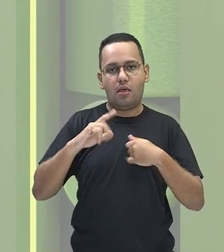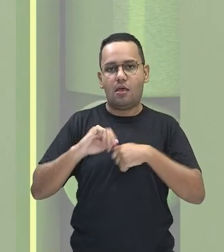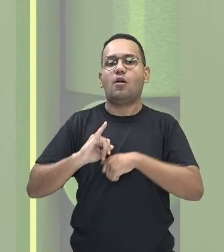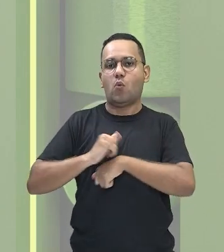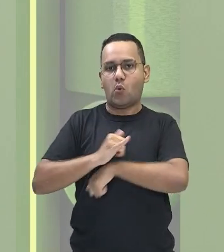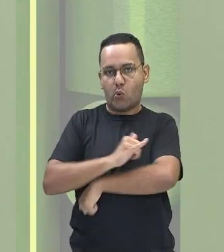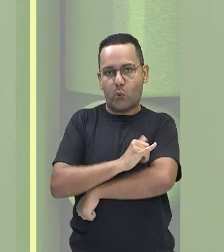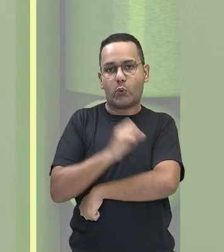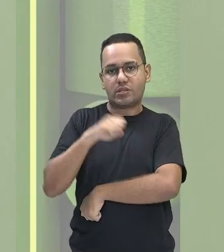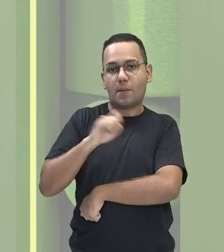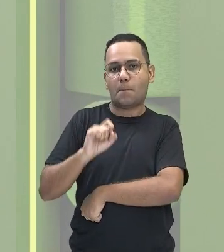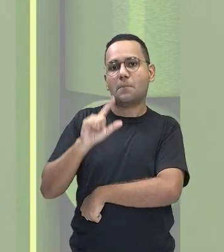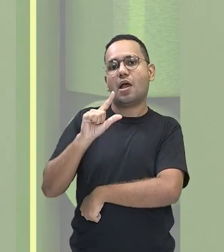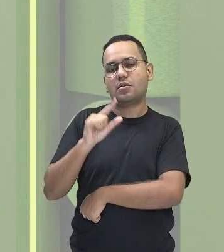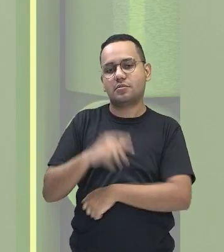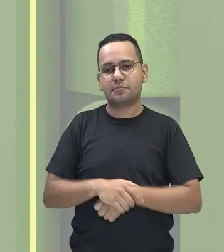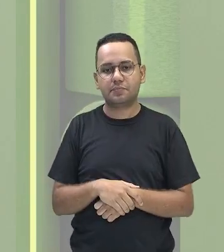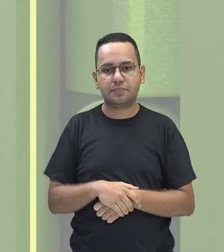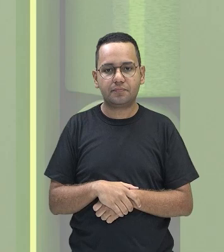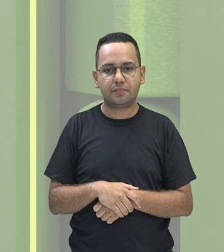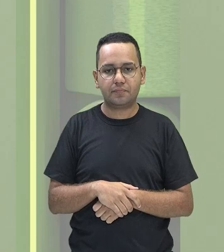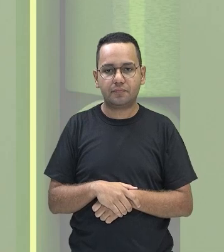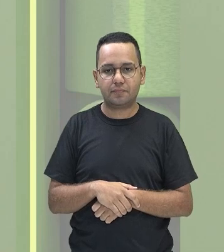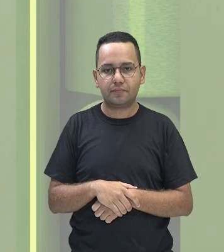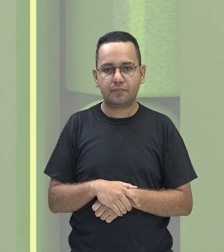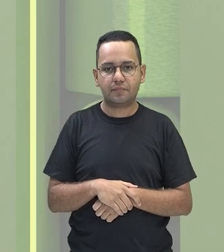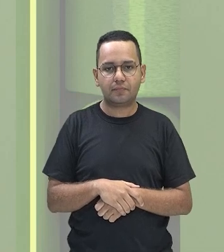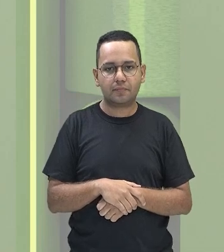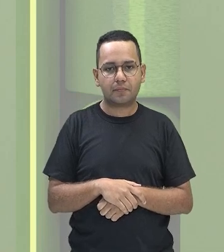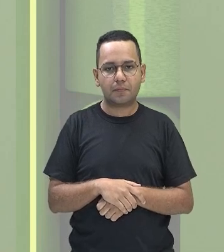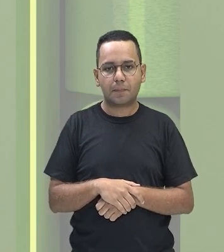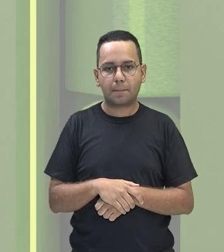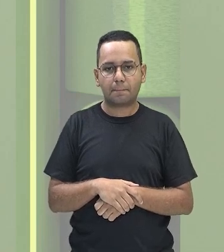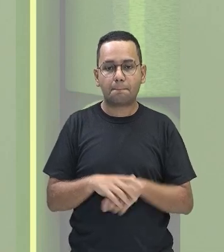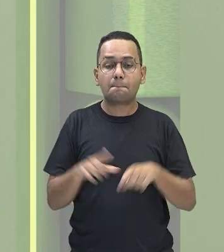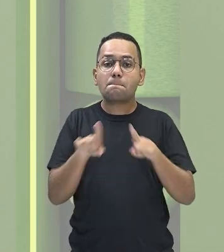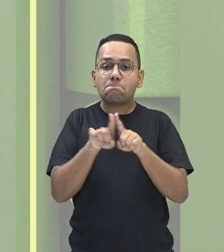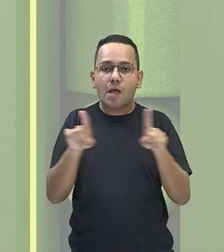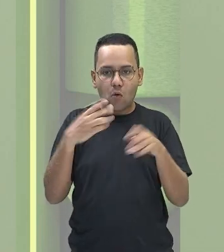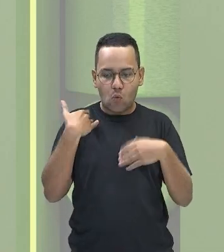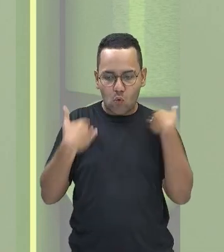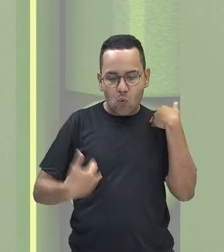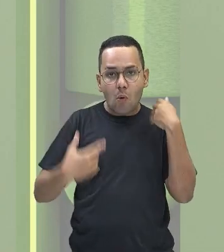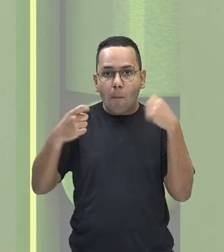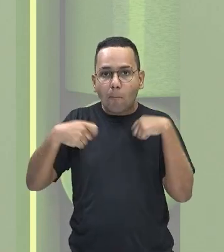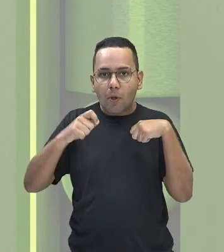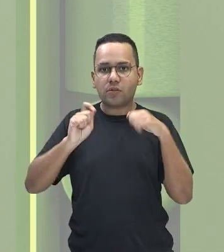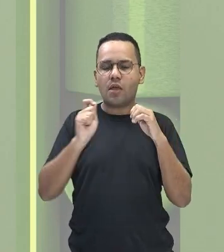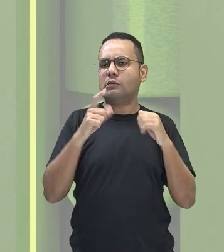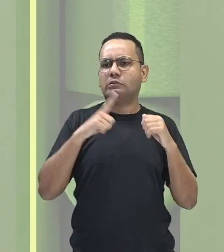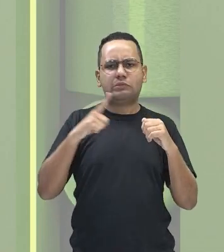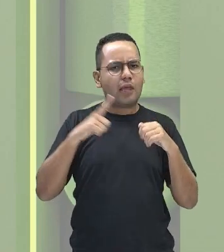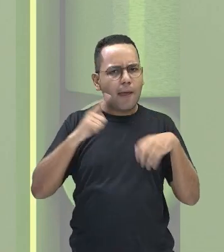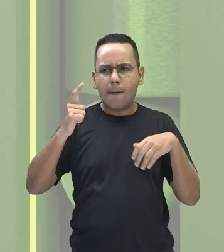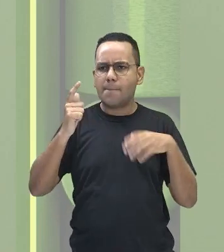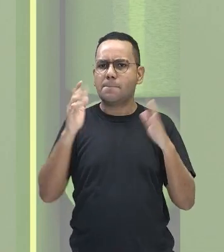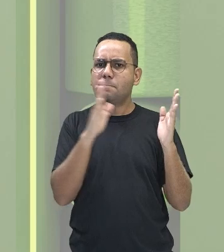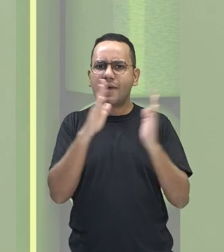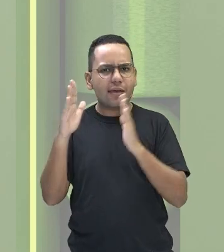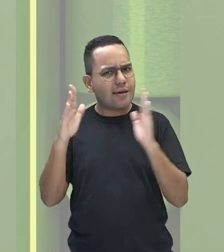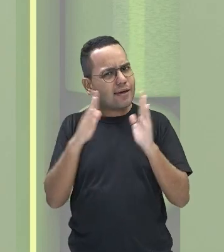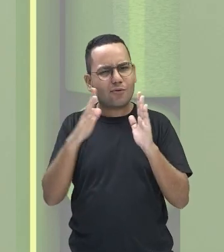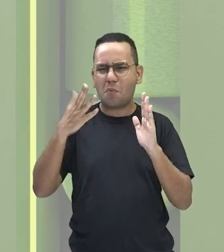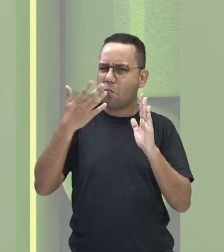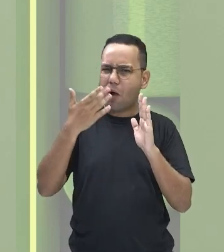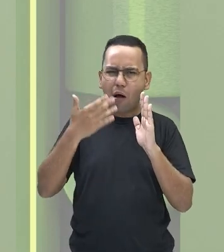prepara para viver longos períodos sem nutrientes, e aí ele cria reservas. E uma das formas de reservar nutrientes no